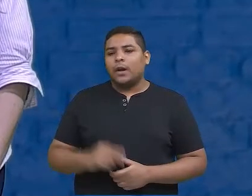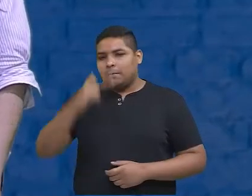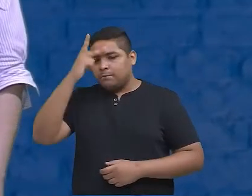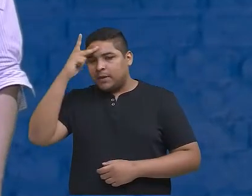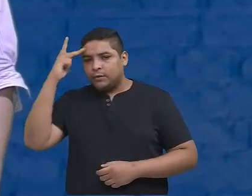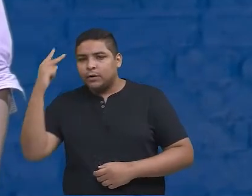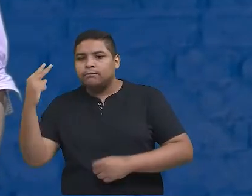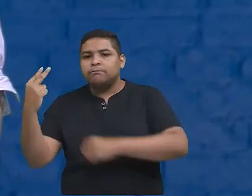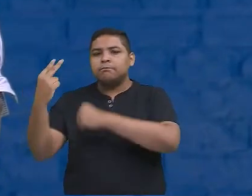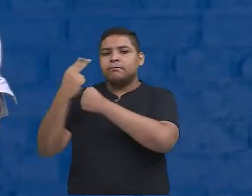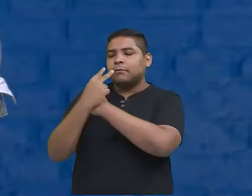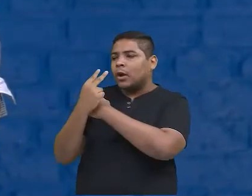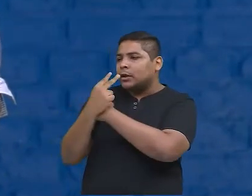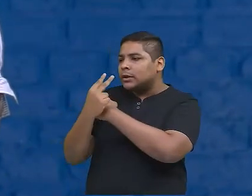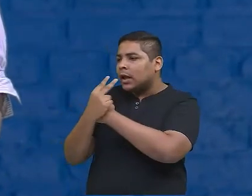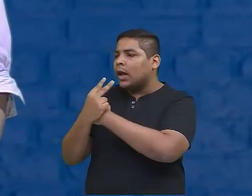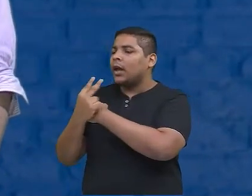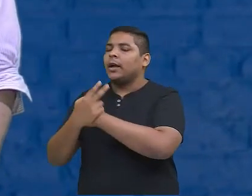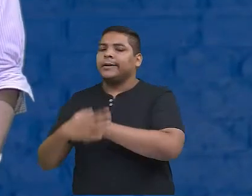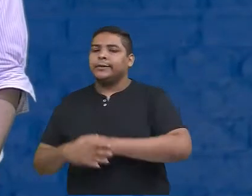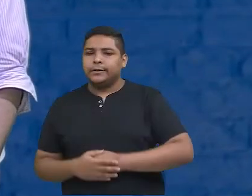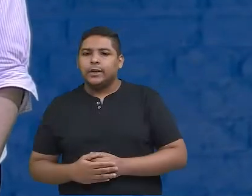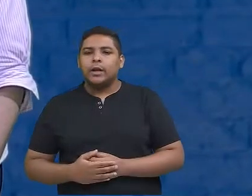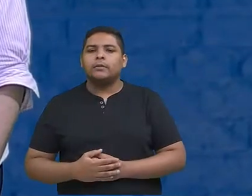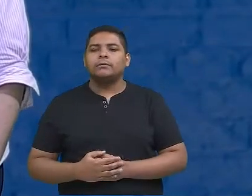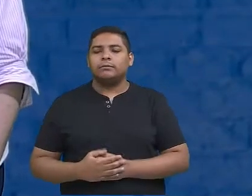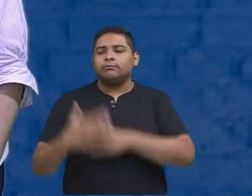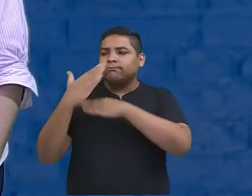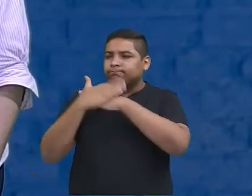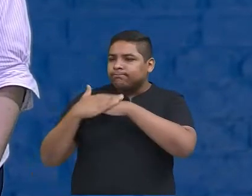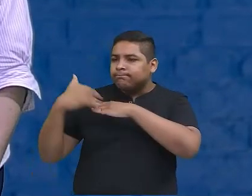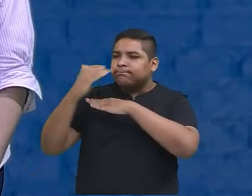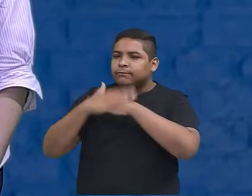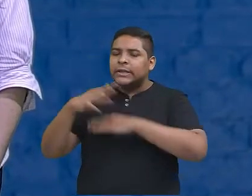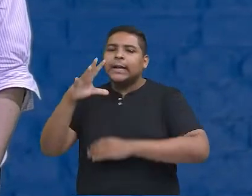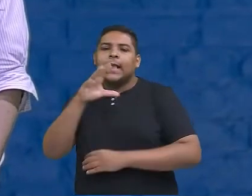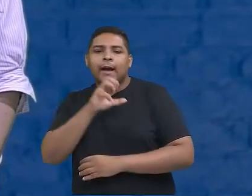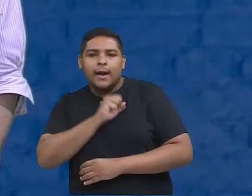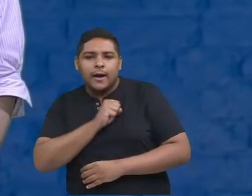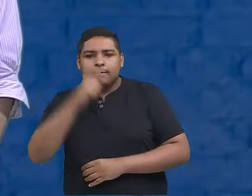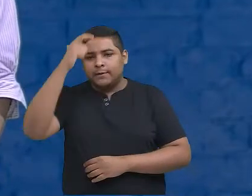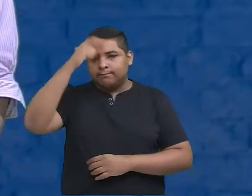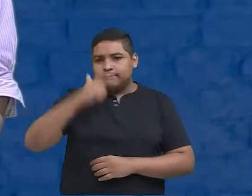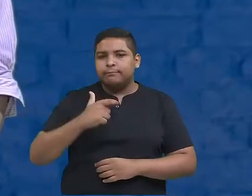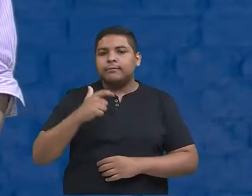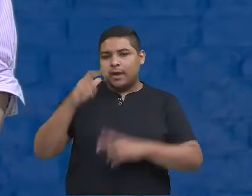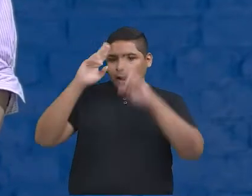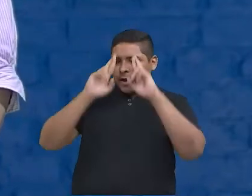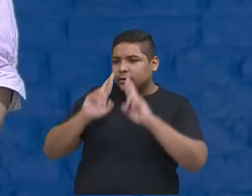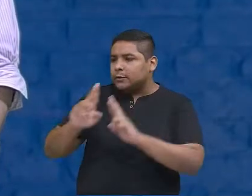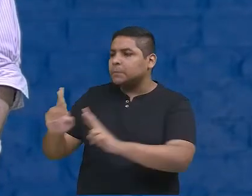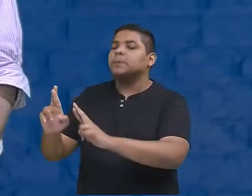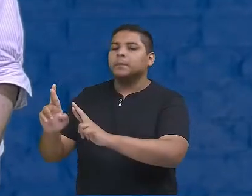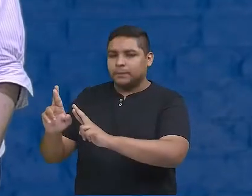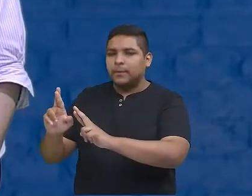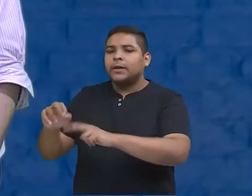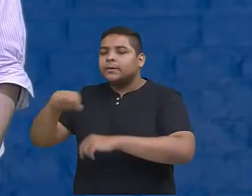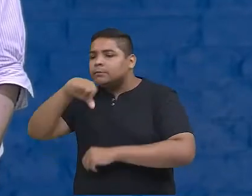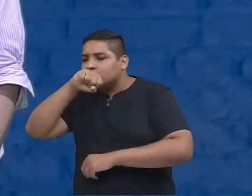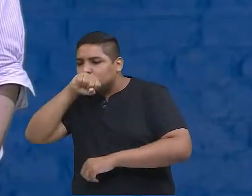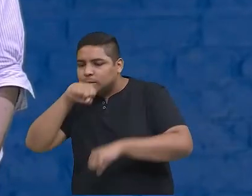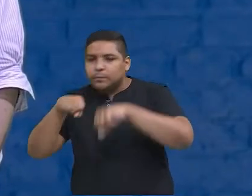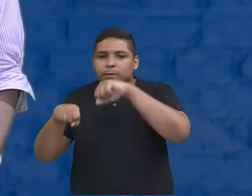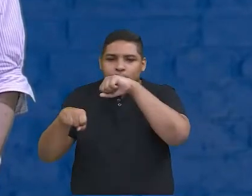pessoa cuida de mim, aquela pessoa me ama. Então, é um sinal de respeito quando a gente beija a mão,